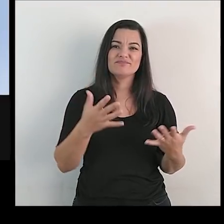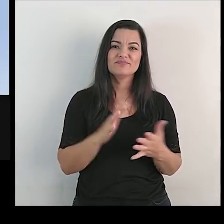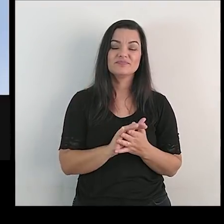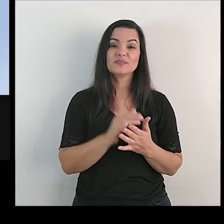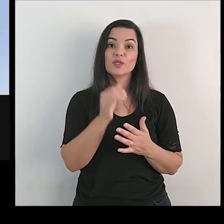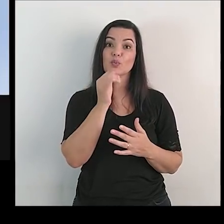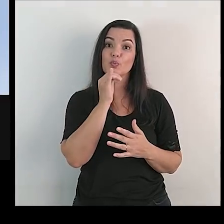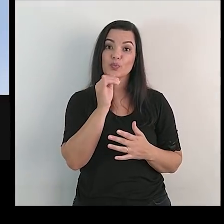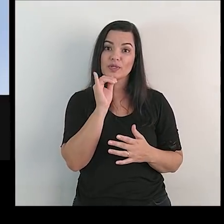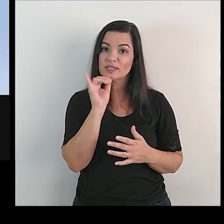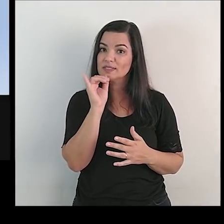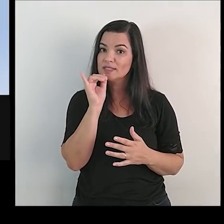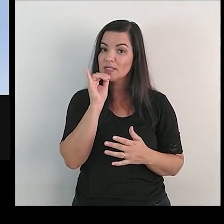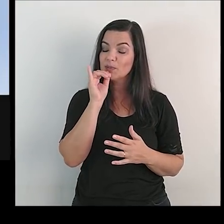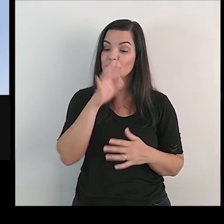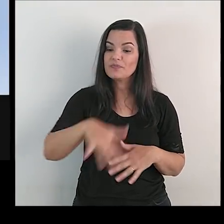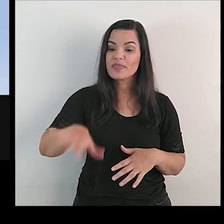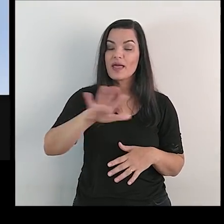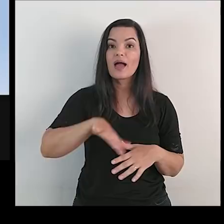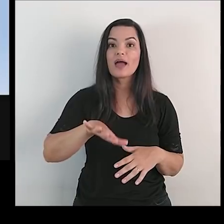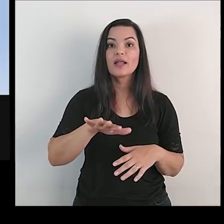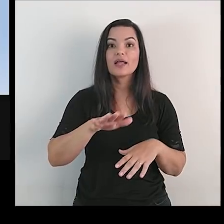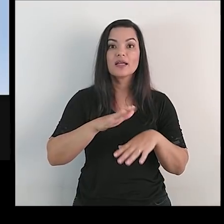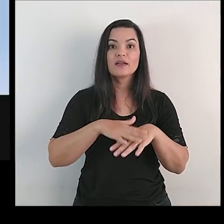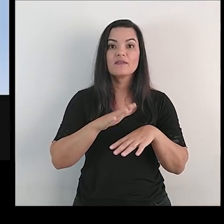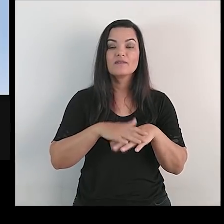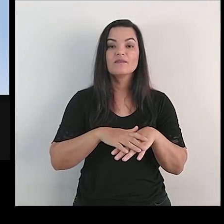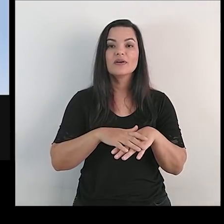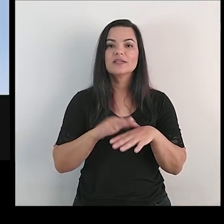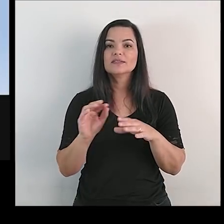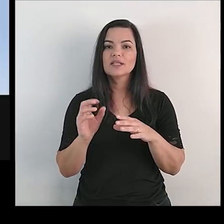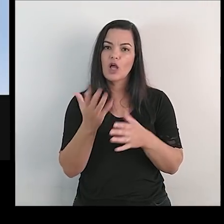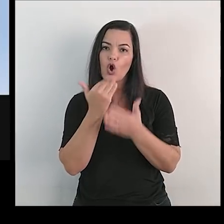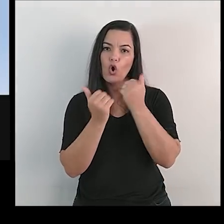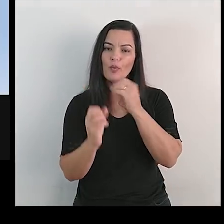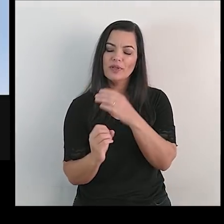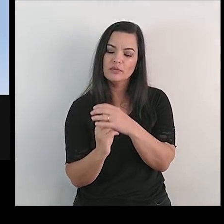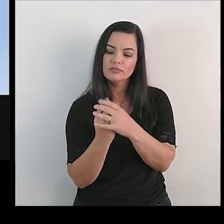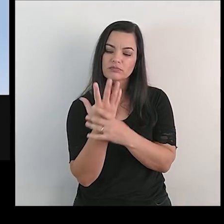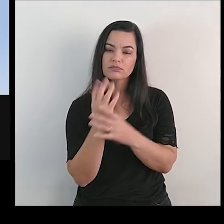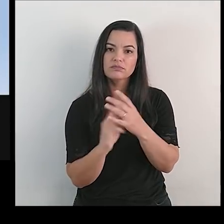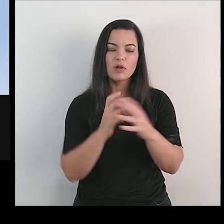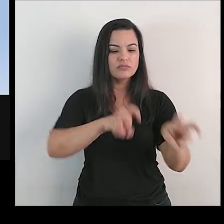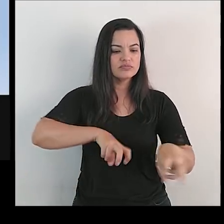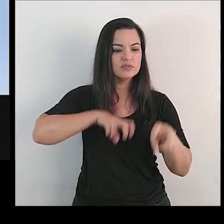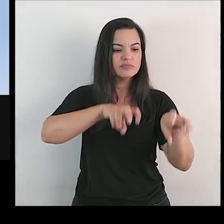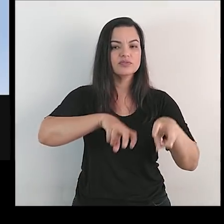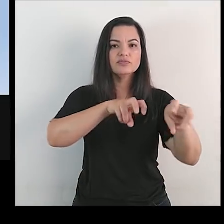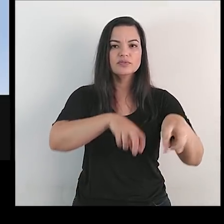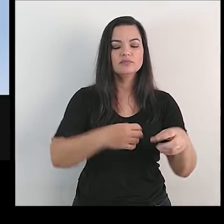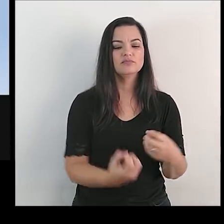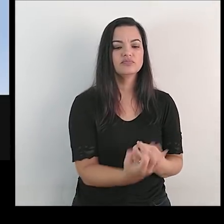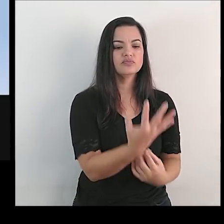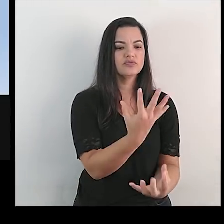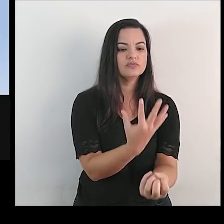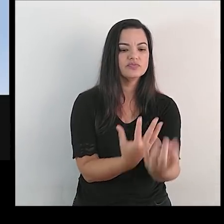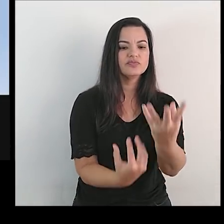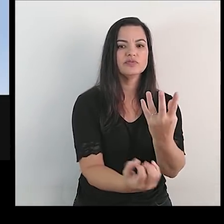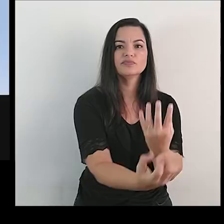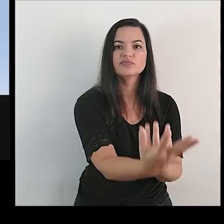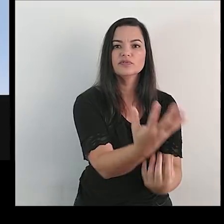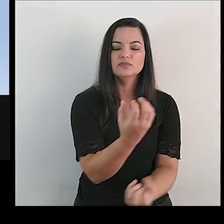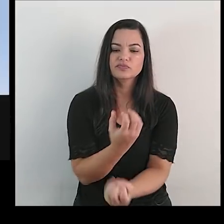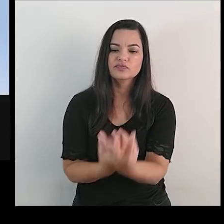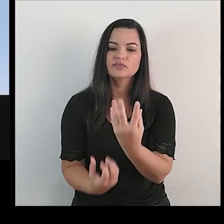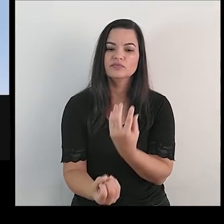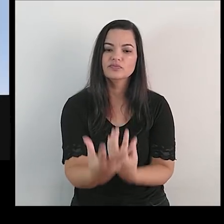dentro da área de plantações, porque elas acabam sendo predadores vorazes, elas se